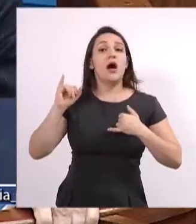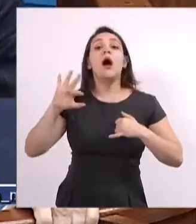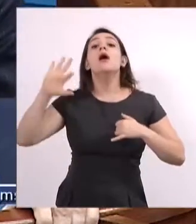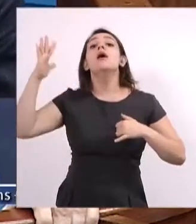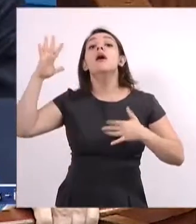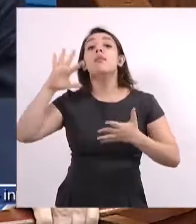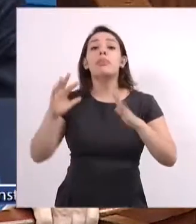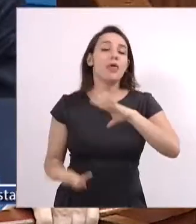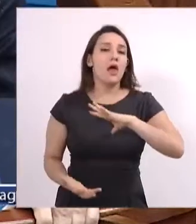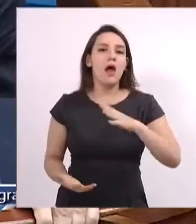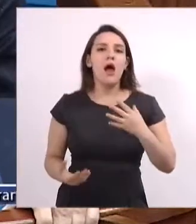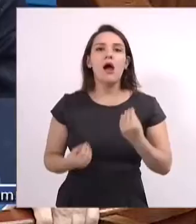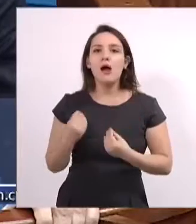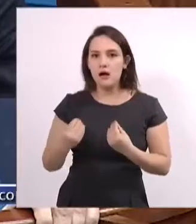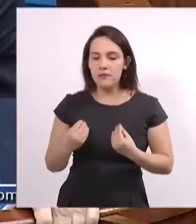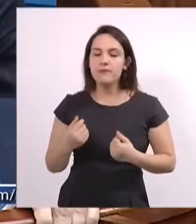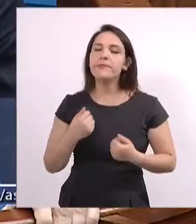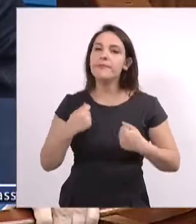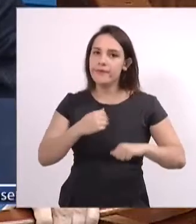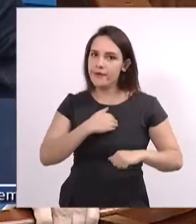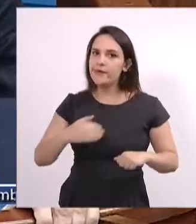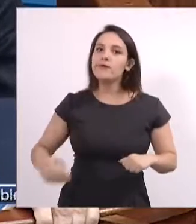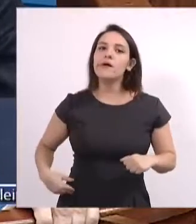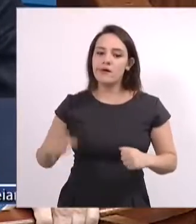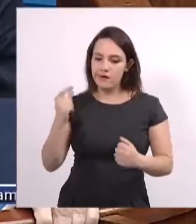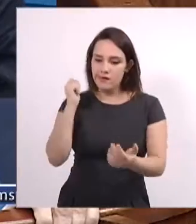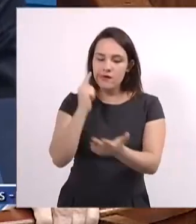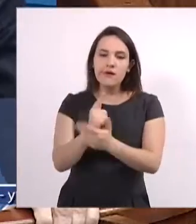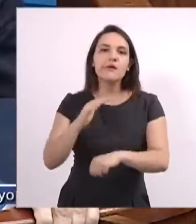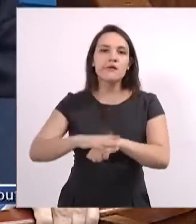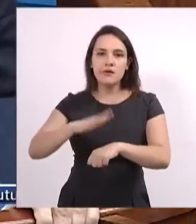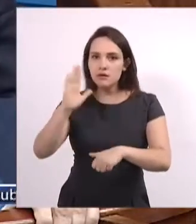ter um investimento do poder público maior.